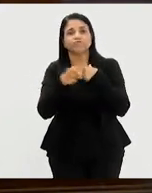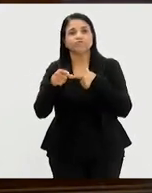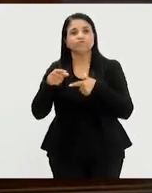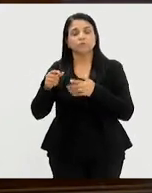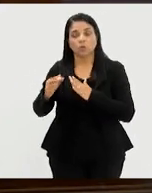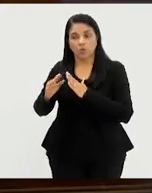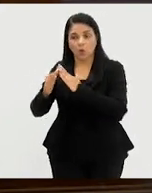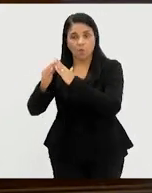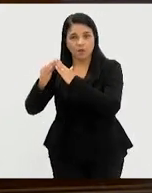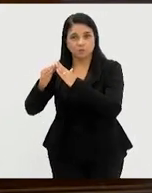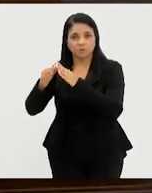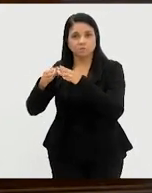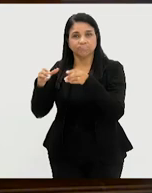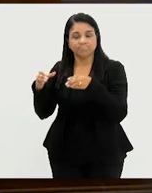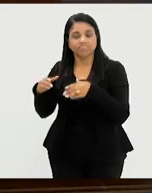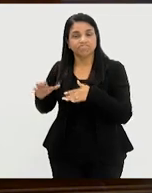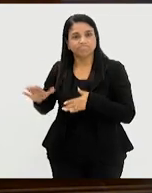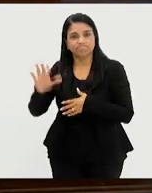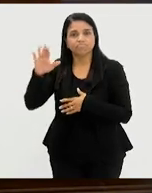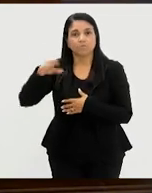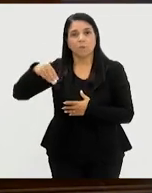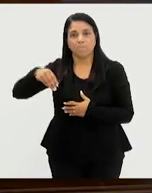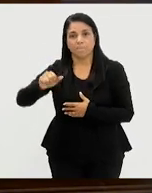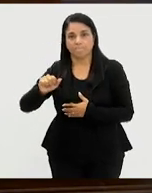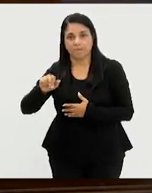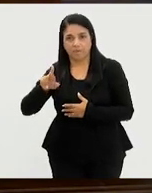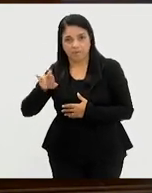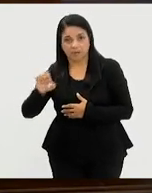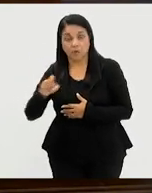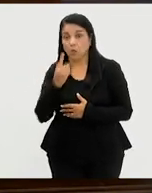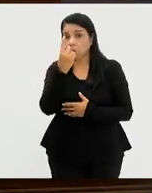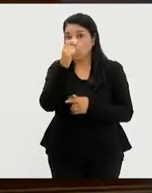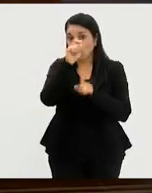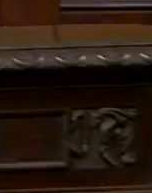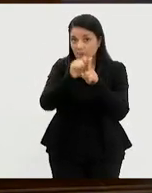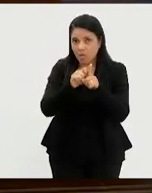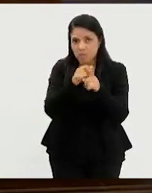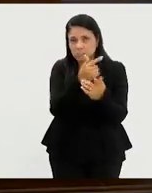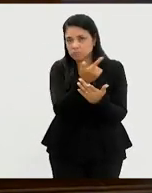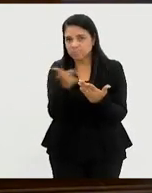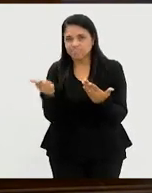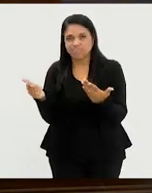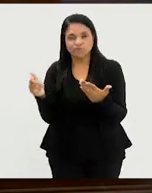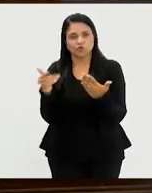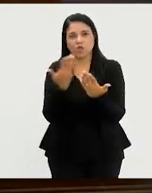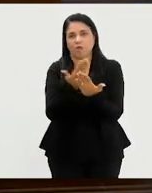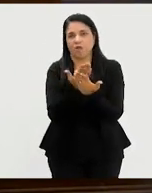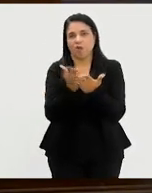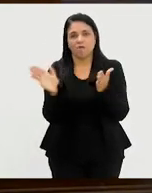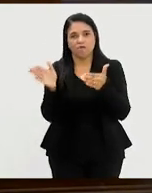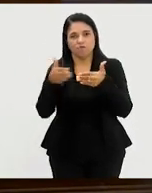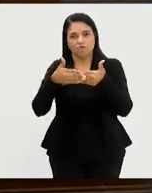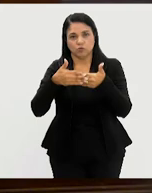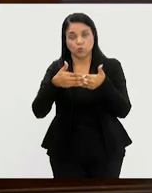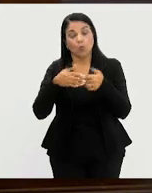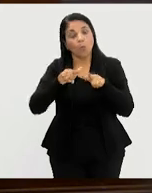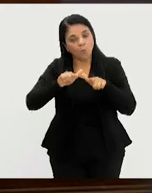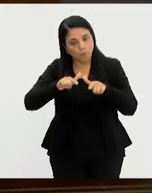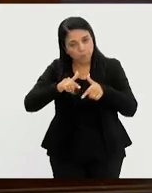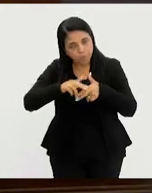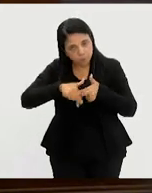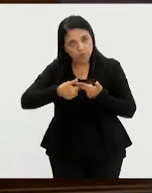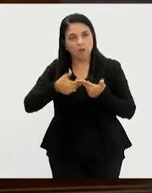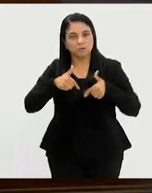das da Maré foram mais de um mês sem ter aula por conta das operações policiais